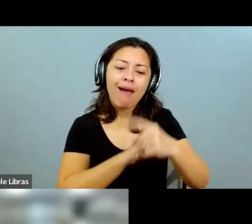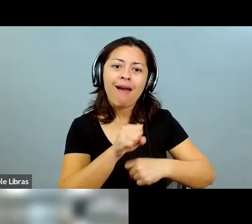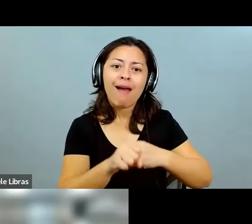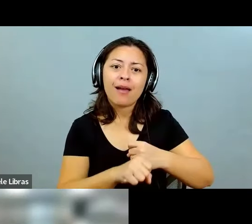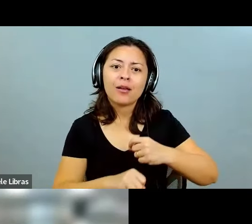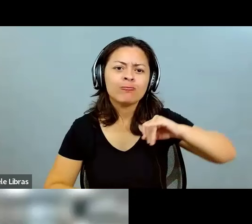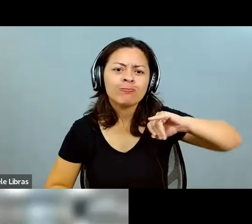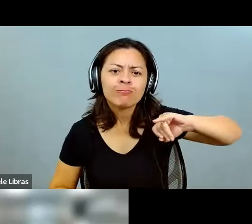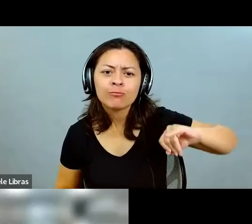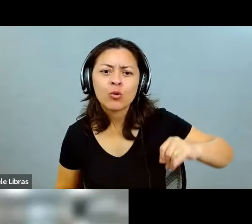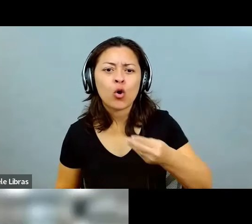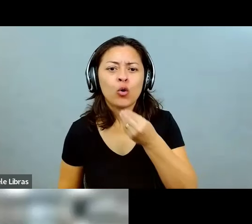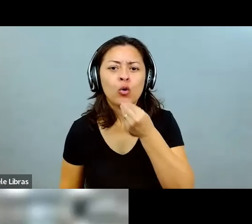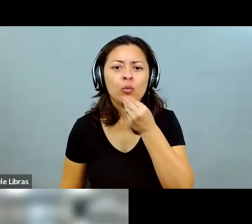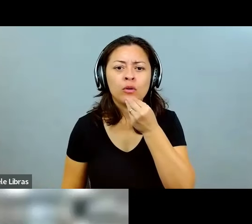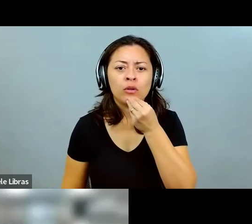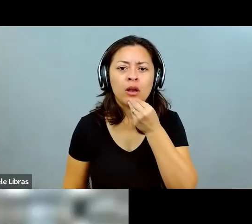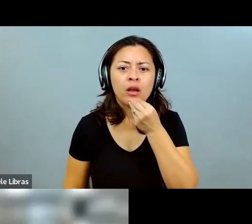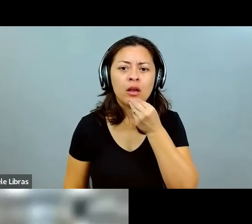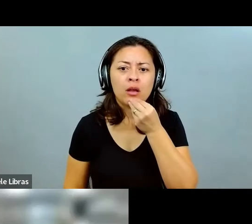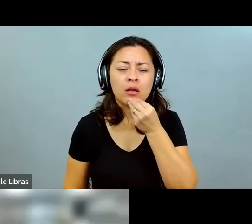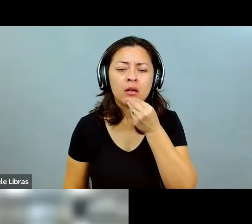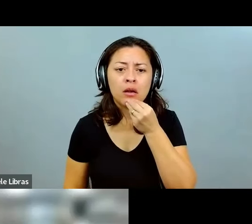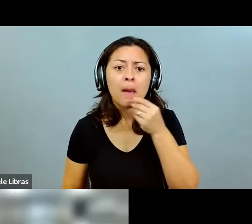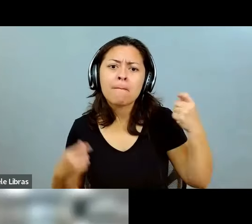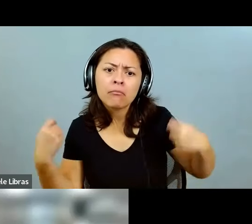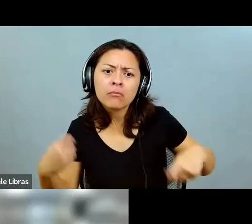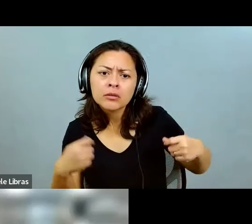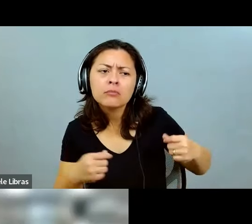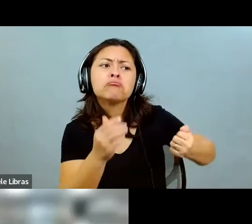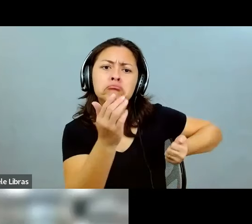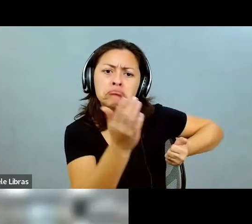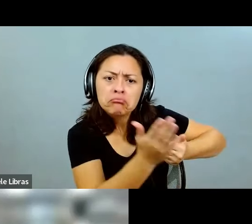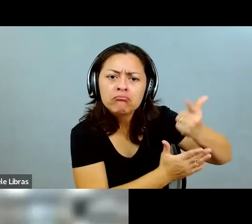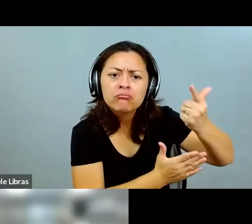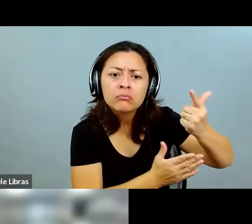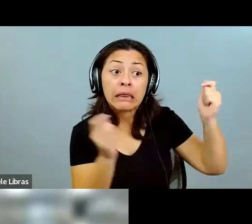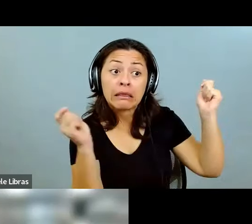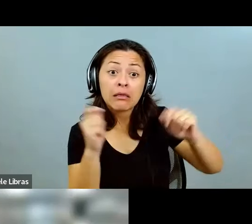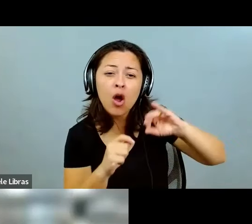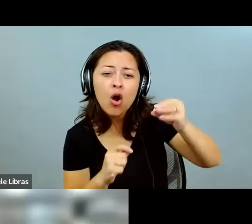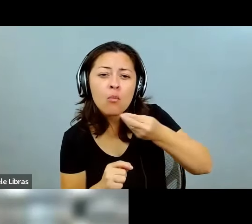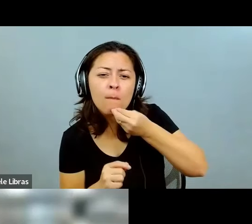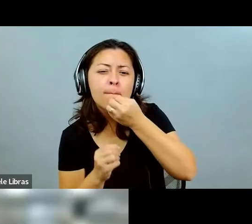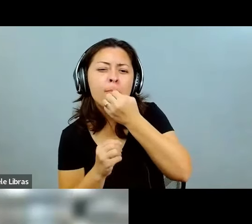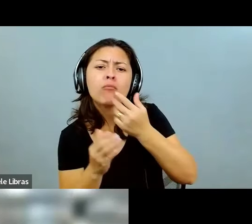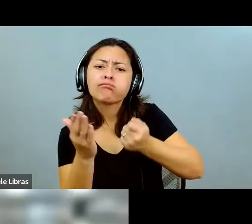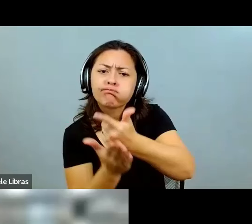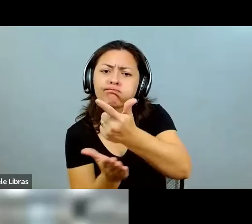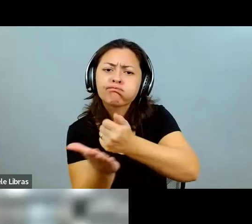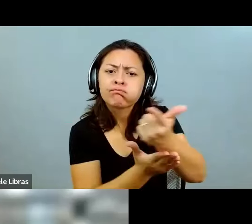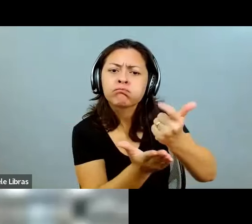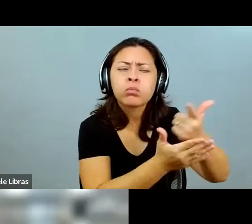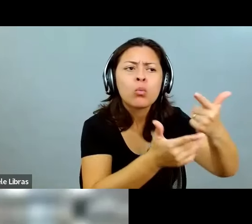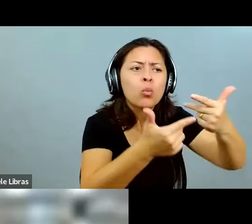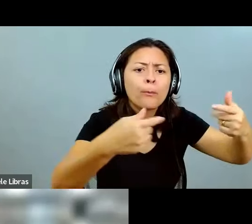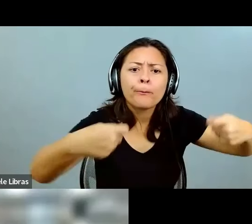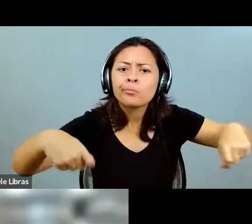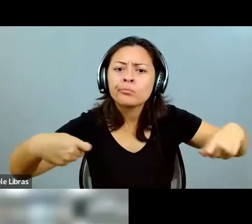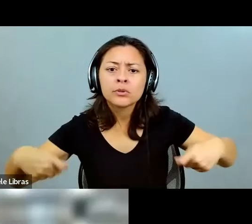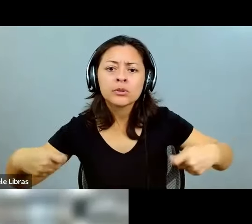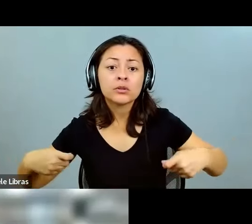não vai deixar de de arrendar se for eh tá tendo oportunidades então a a lógica Nossa eh